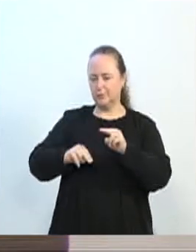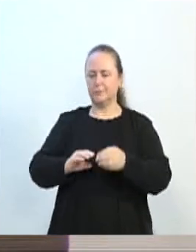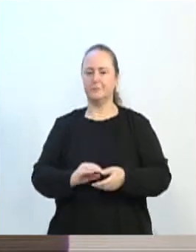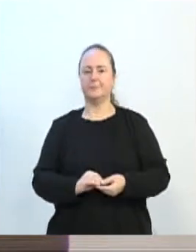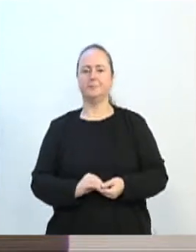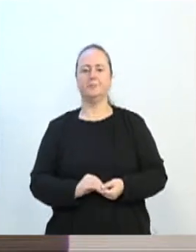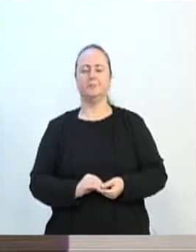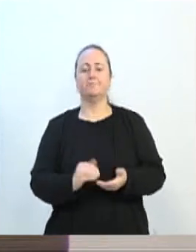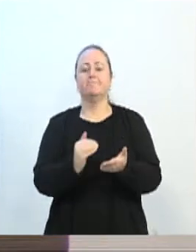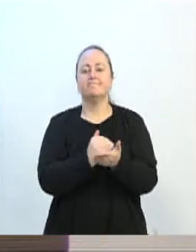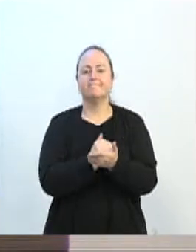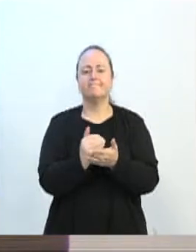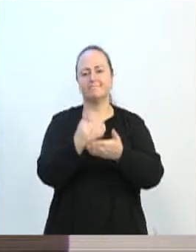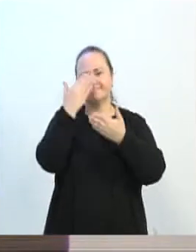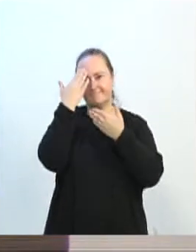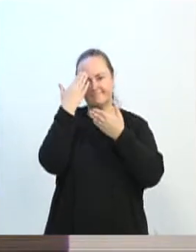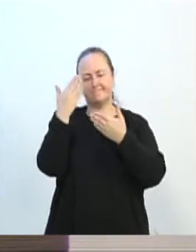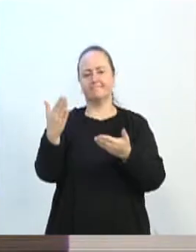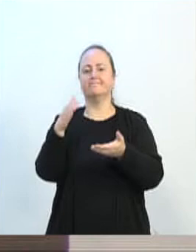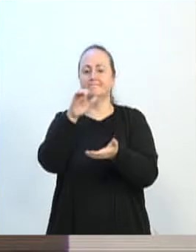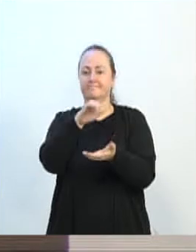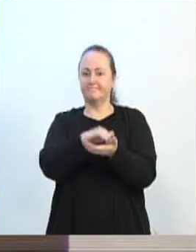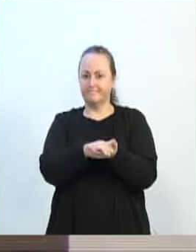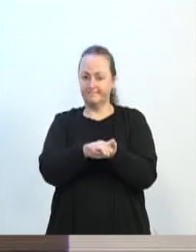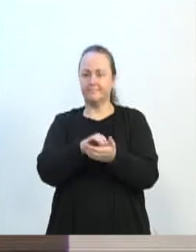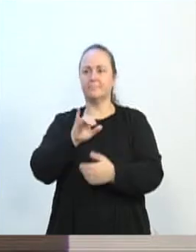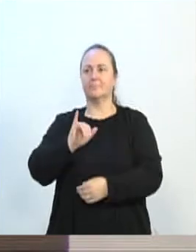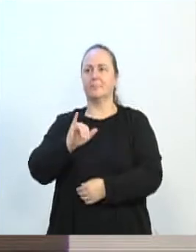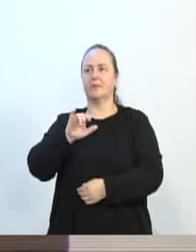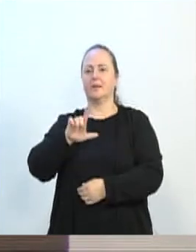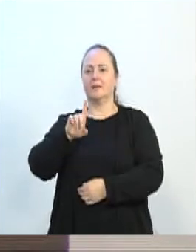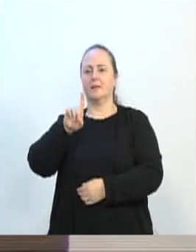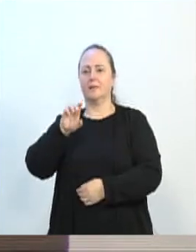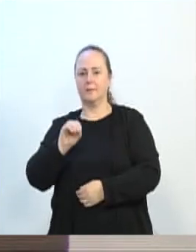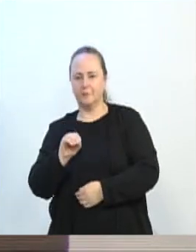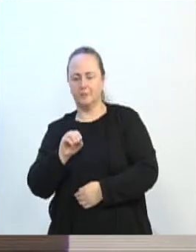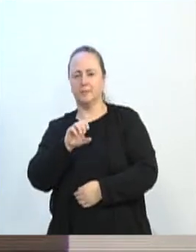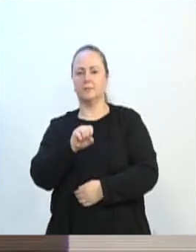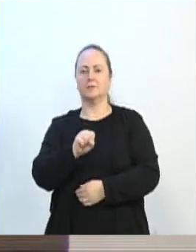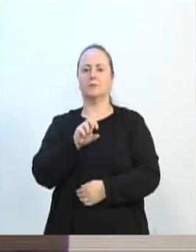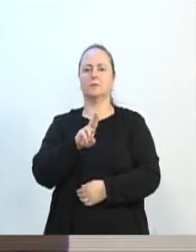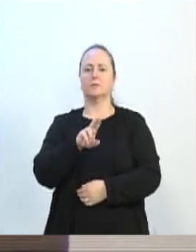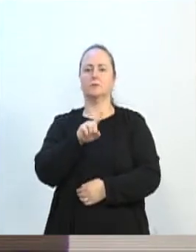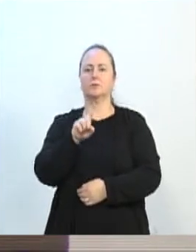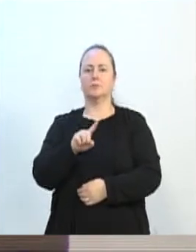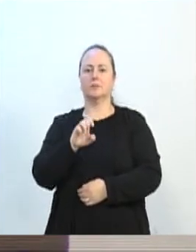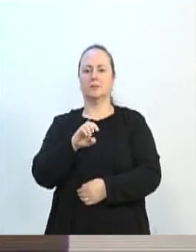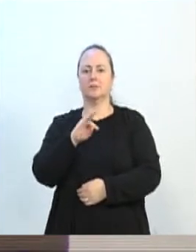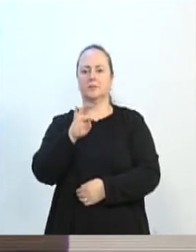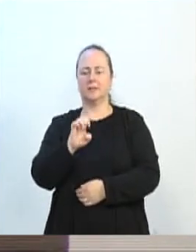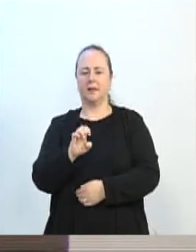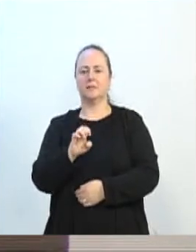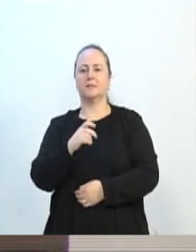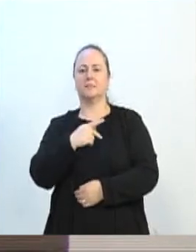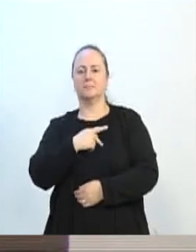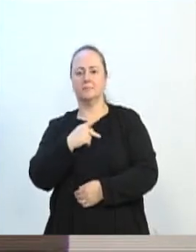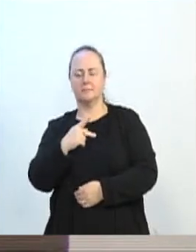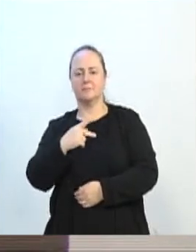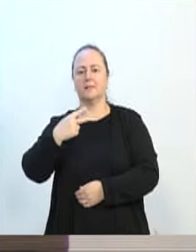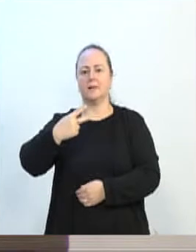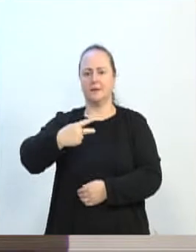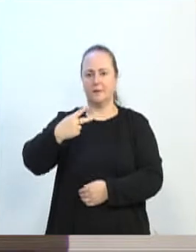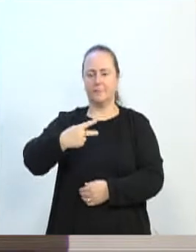Iniciamos agradecendo ao casal Hildo e Suzete, presidente e vice, respectivamente, da ASAPREV,